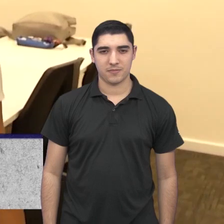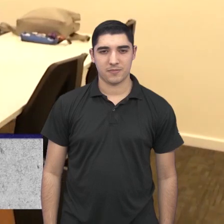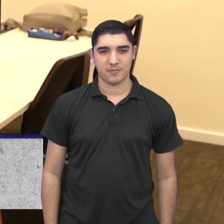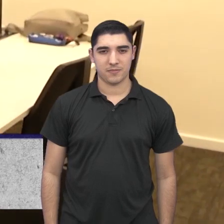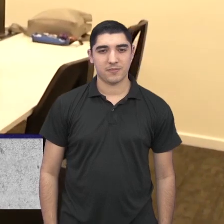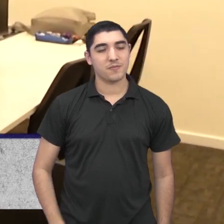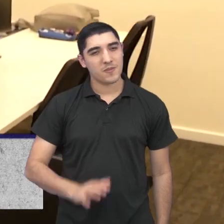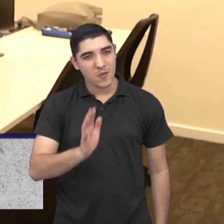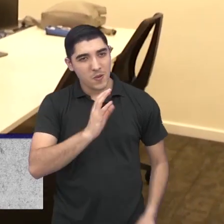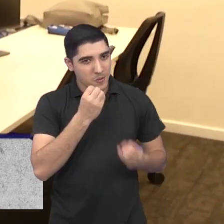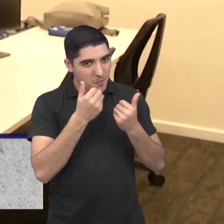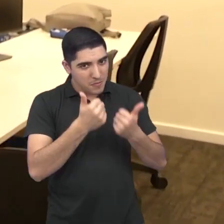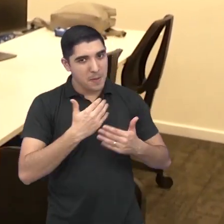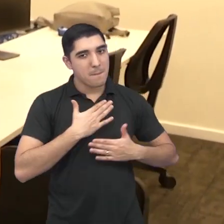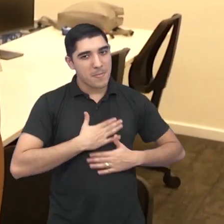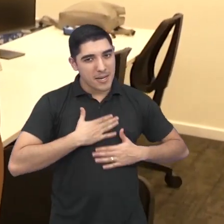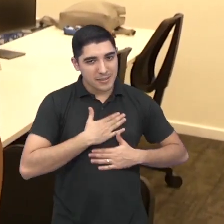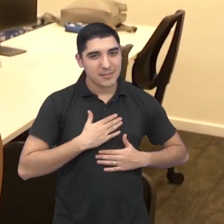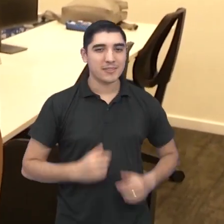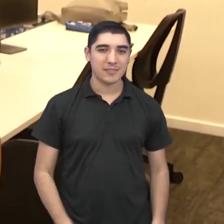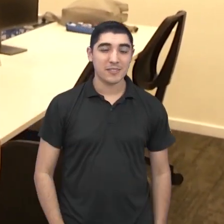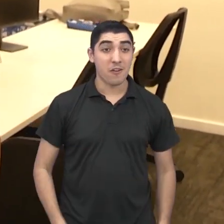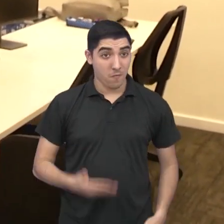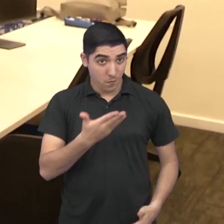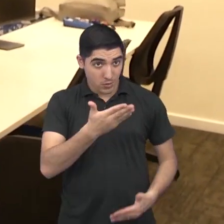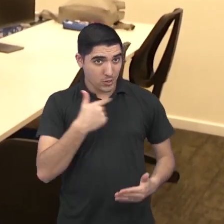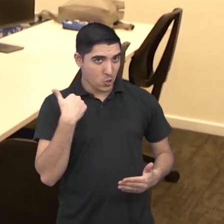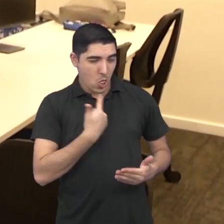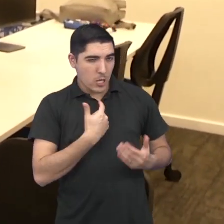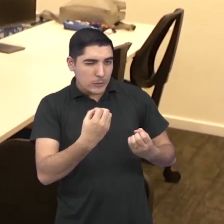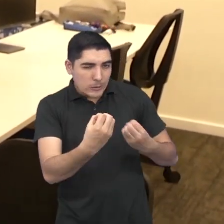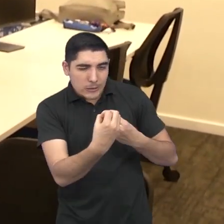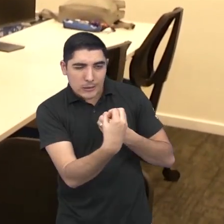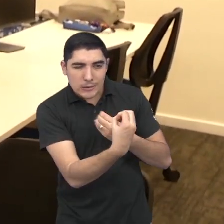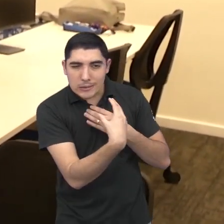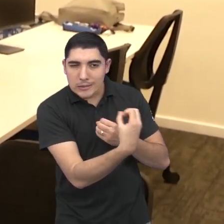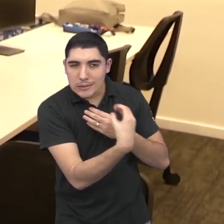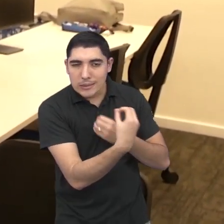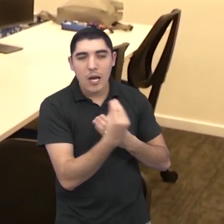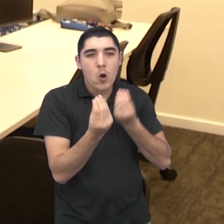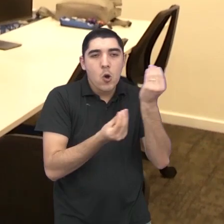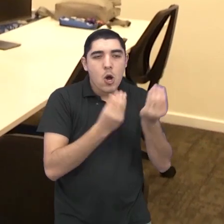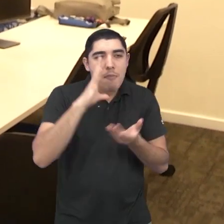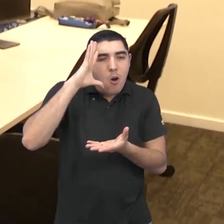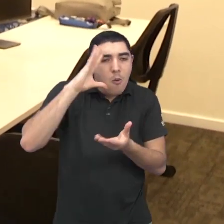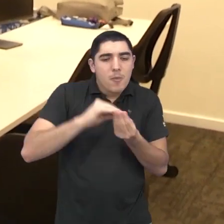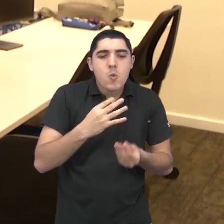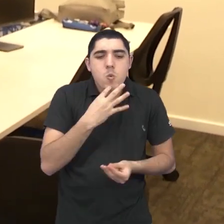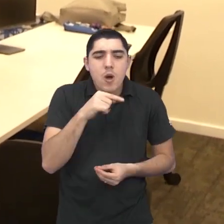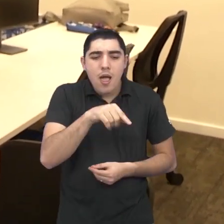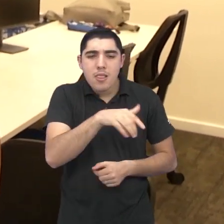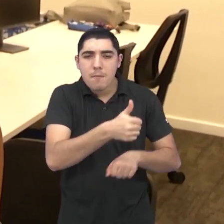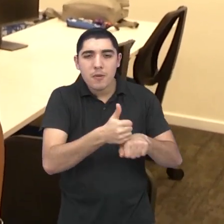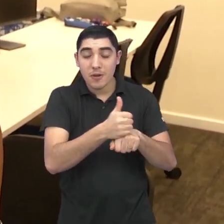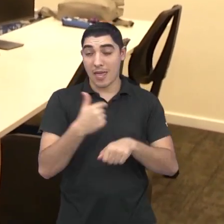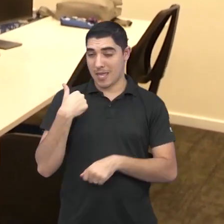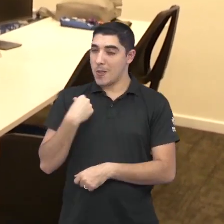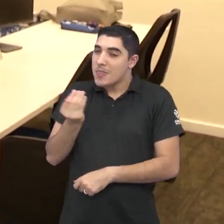Oi, Pri, tudo bom? Prazer. Prazer. Você que vai ser a nossa guia para entender um pouco mais dessa profissão? E eu vou tentar